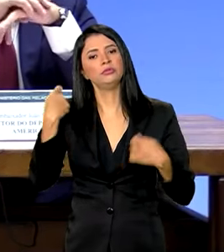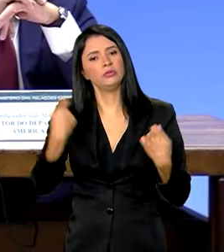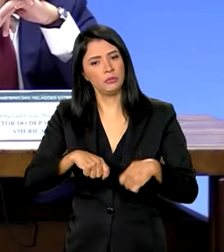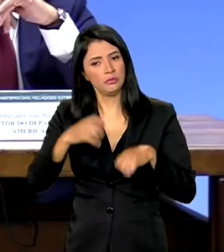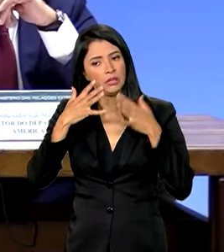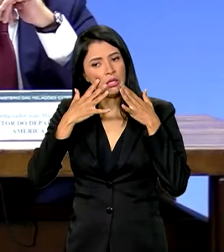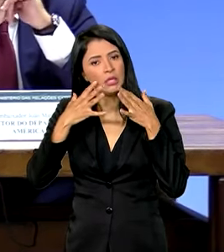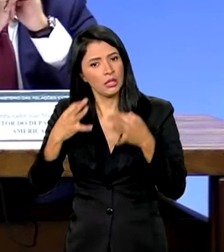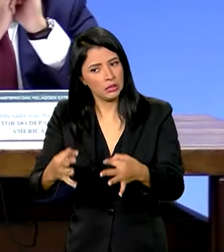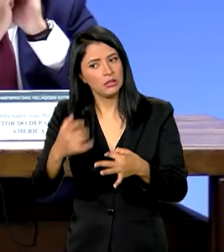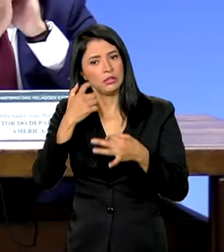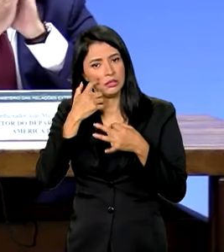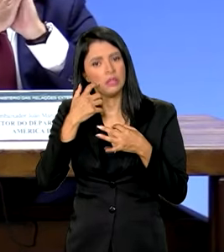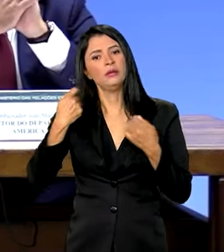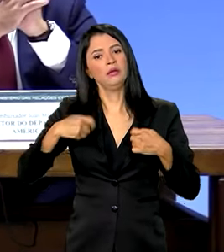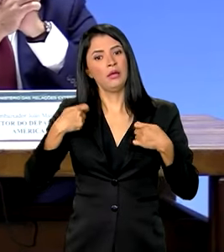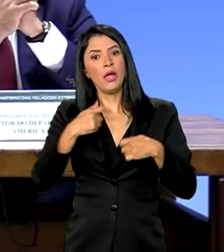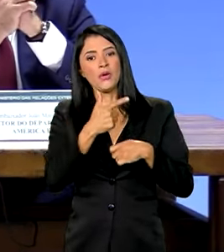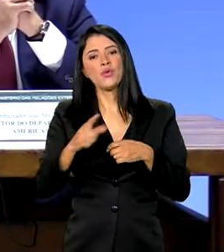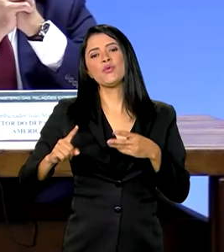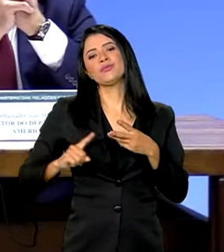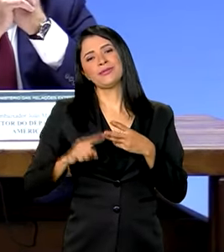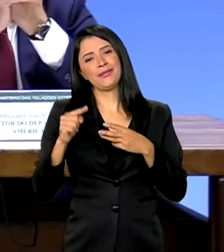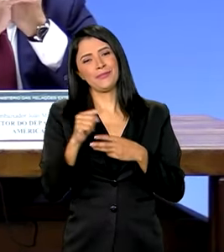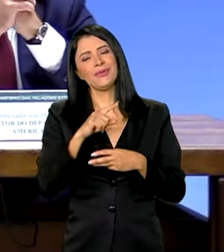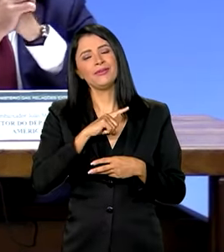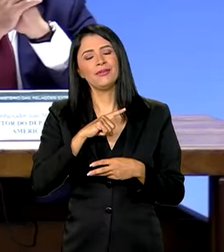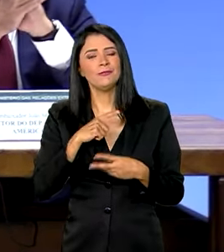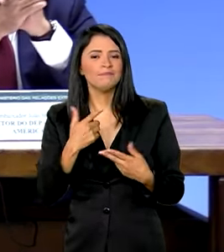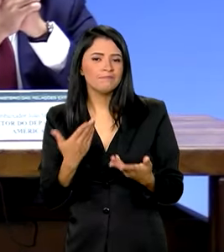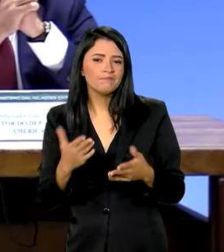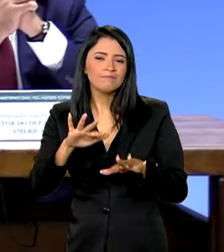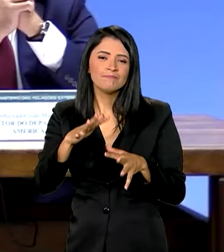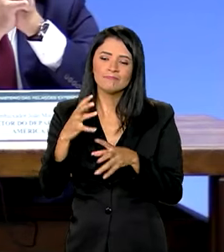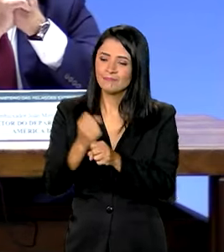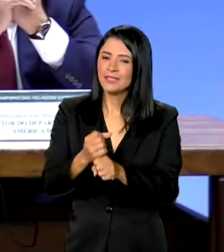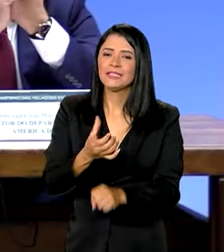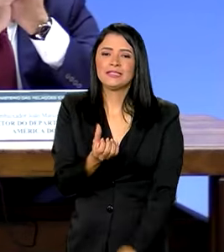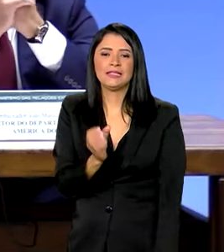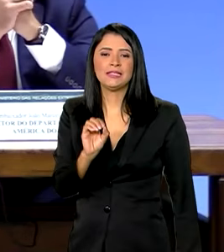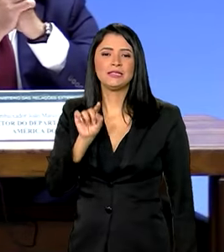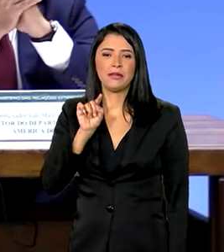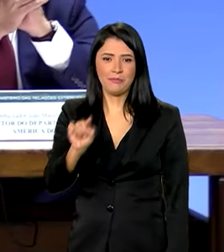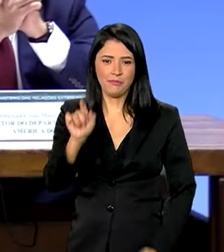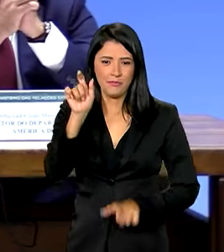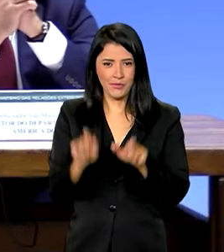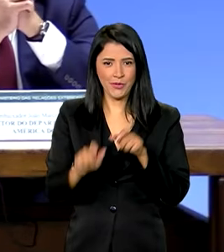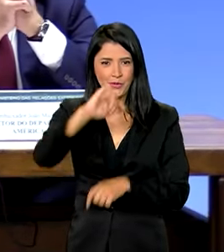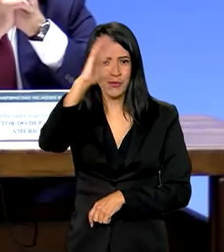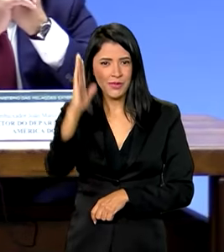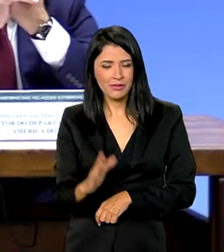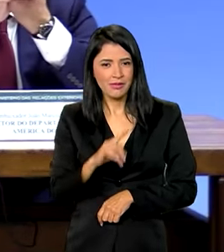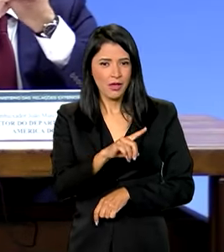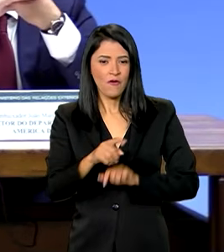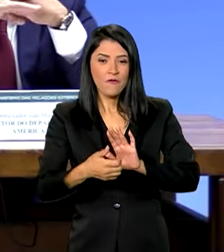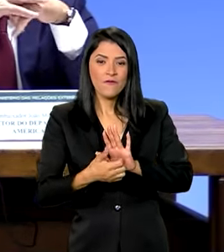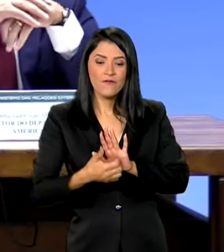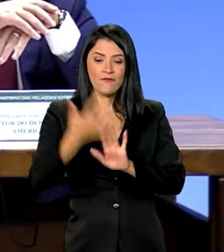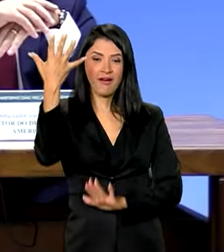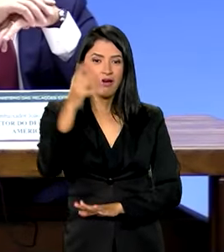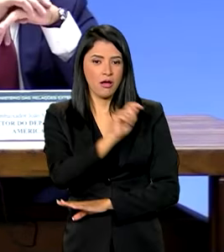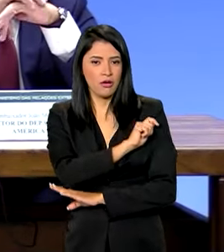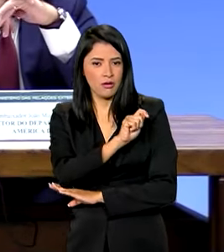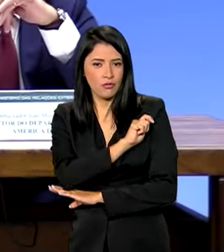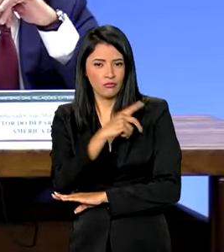que considerar com muito carinho. E, do outro lado, há mais ou menos 60 mil brasileiros, muitos estudantes,